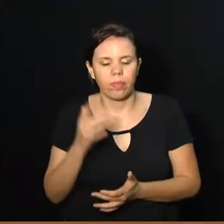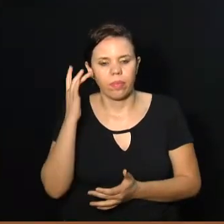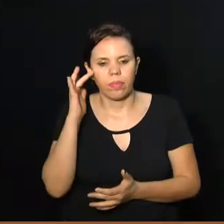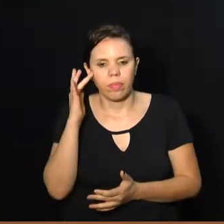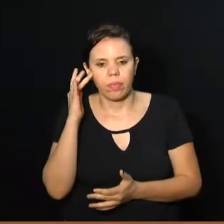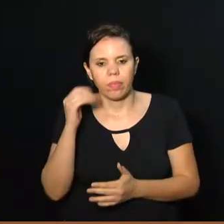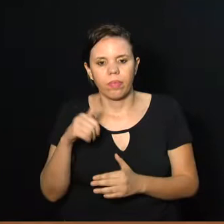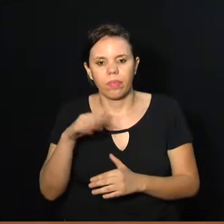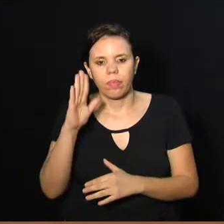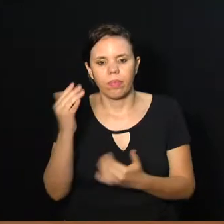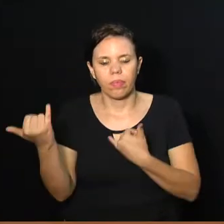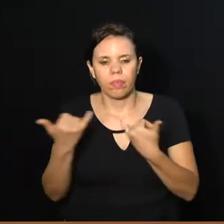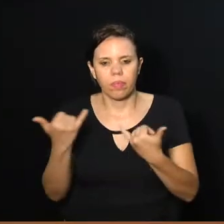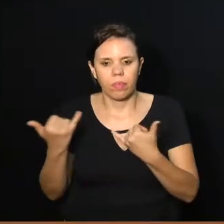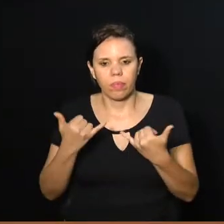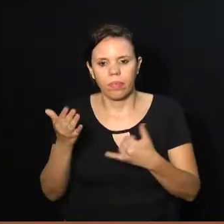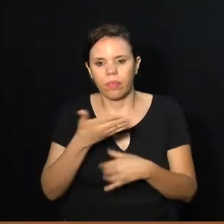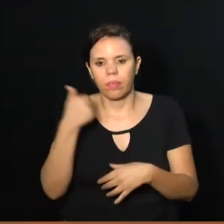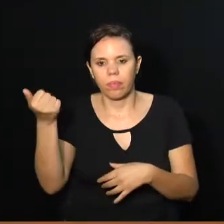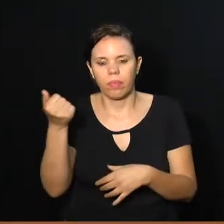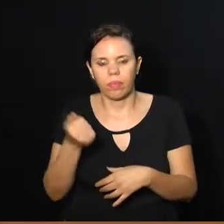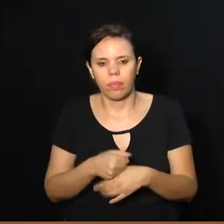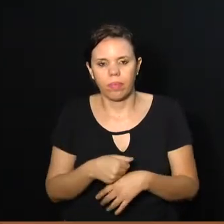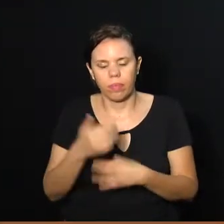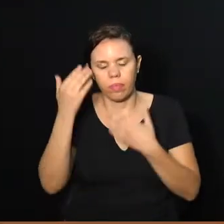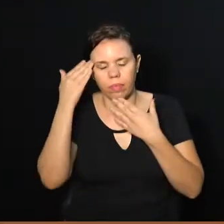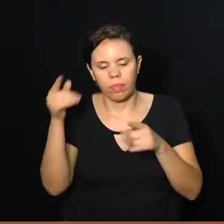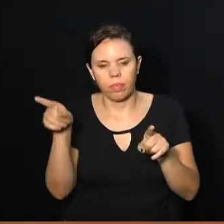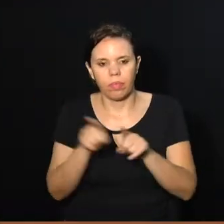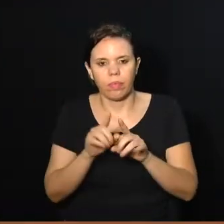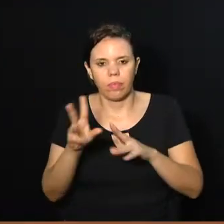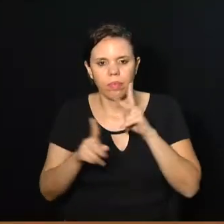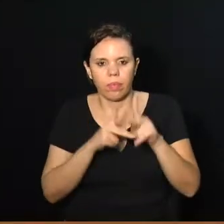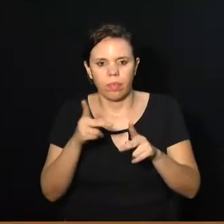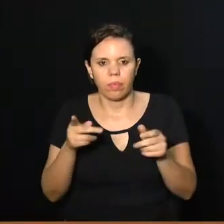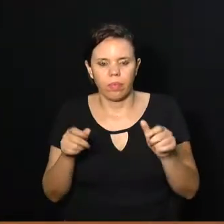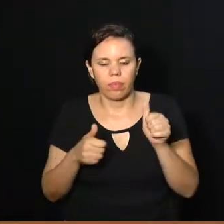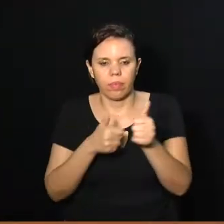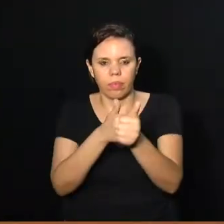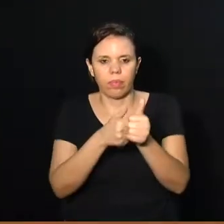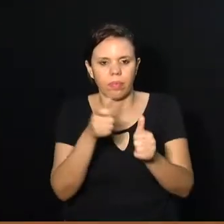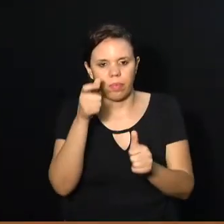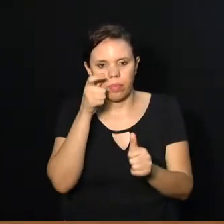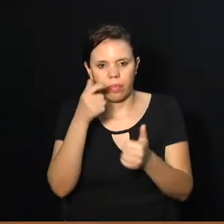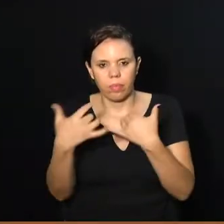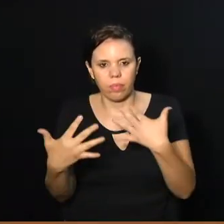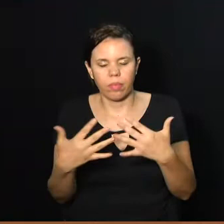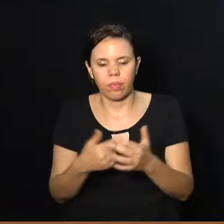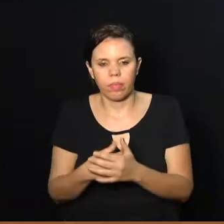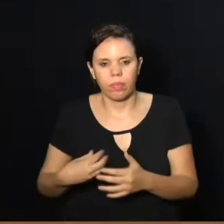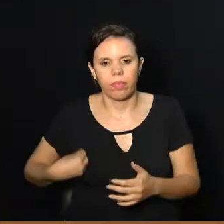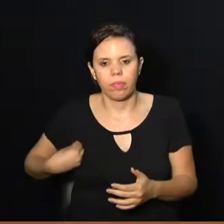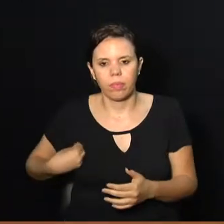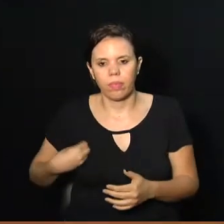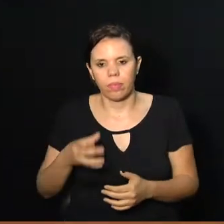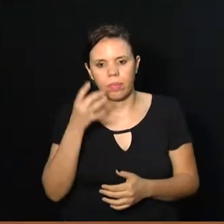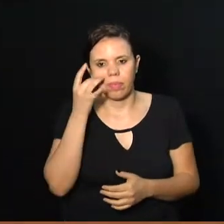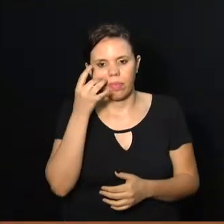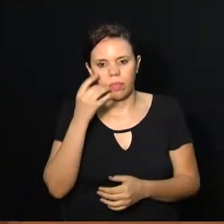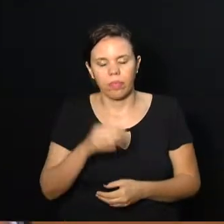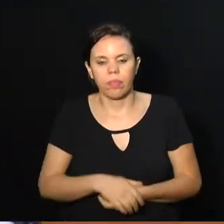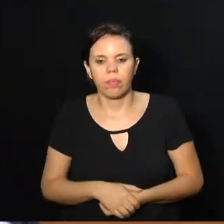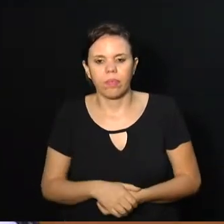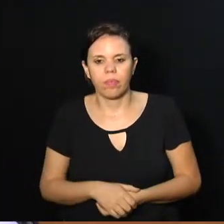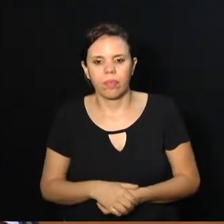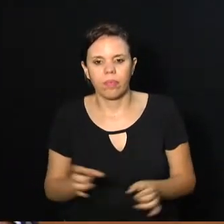quanto mais informação, melhor. Agradeço também todos aqueles que nos acompanharam, né, o público presente.